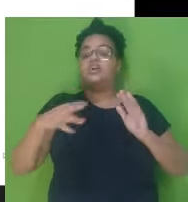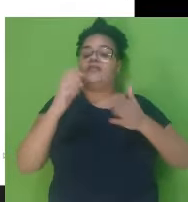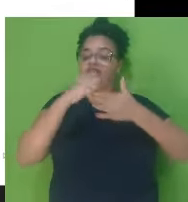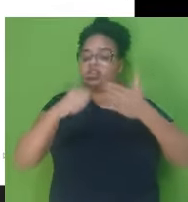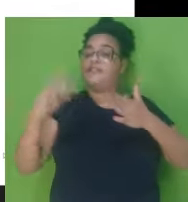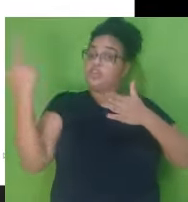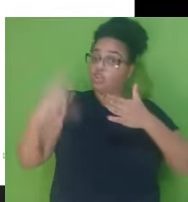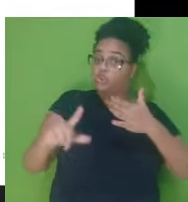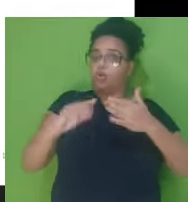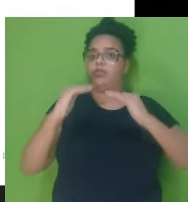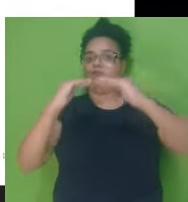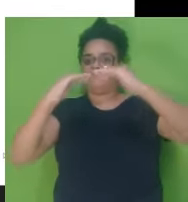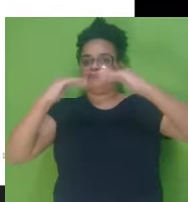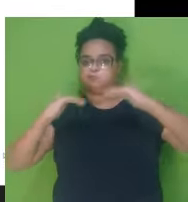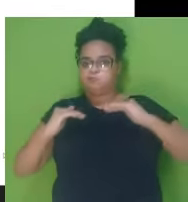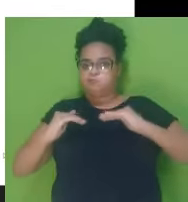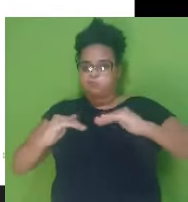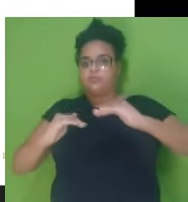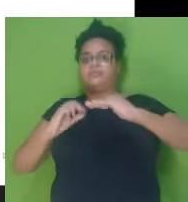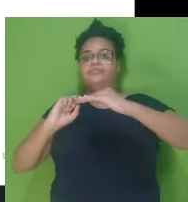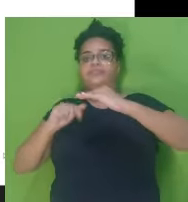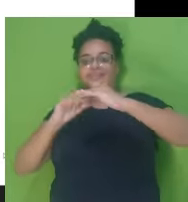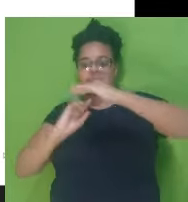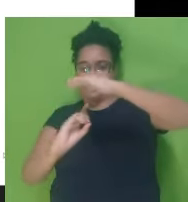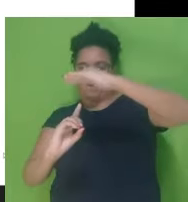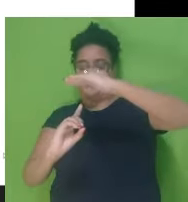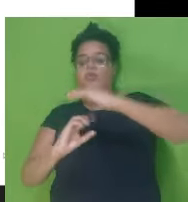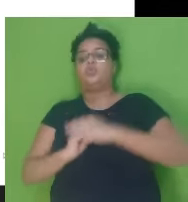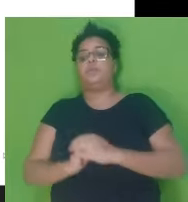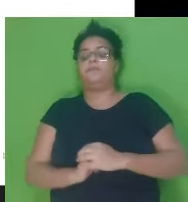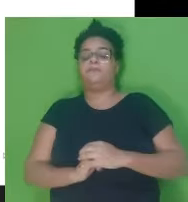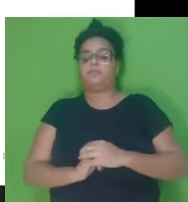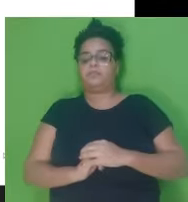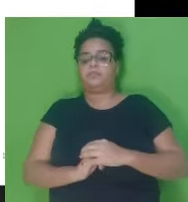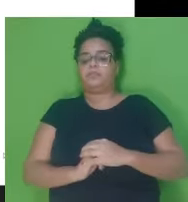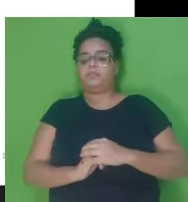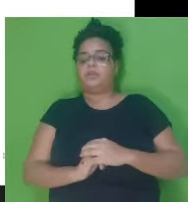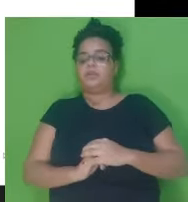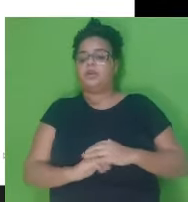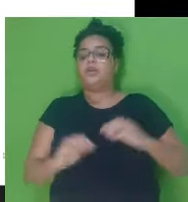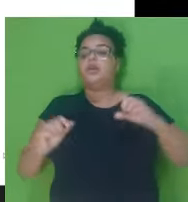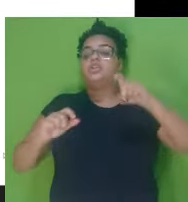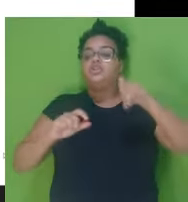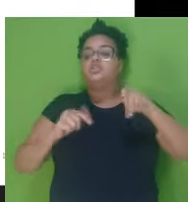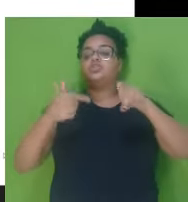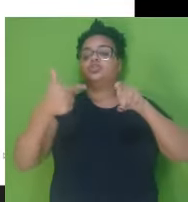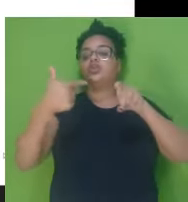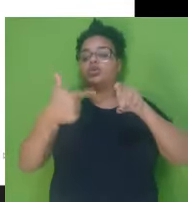vai reescrever com essa fatoração aqui.